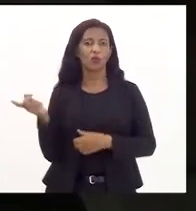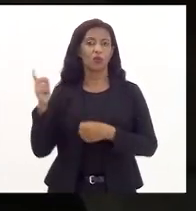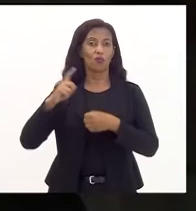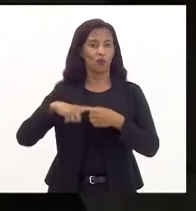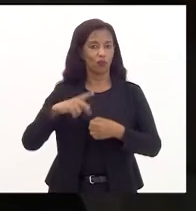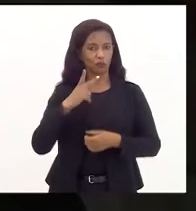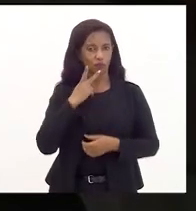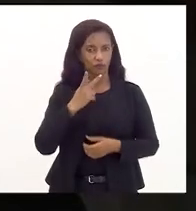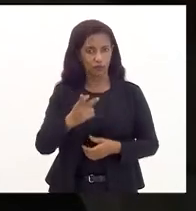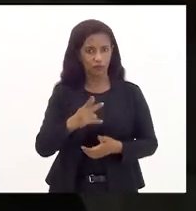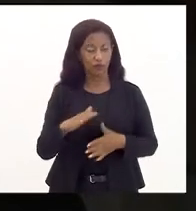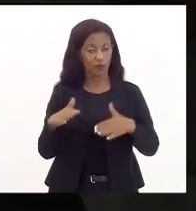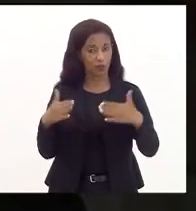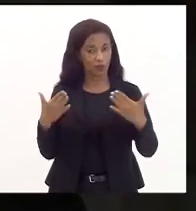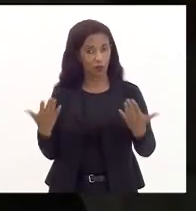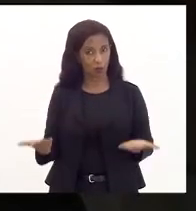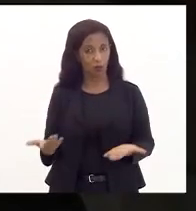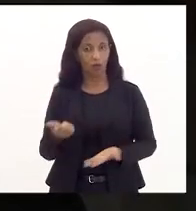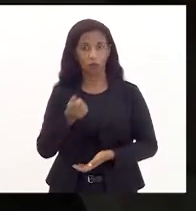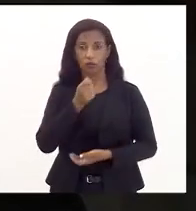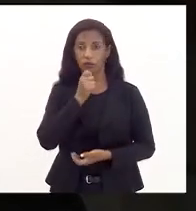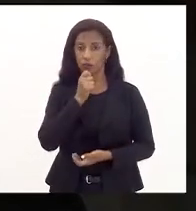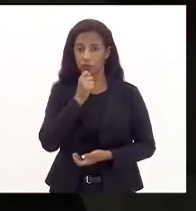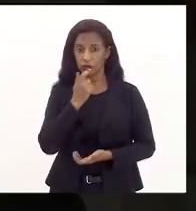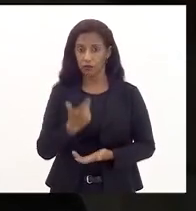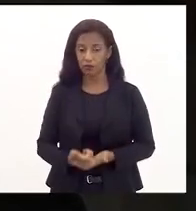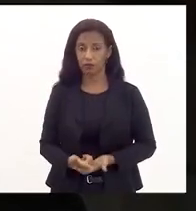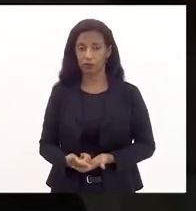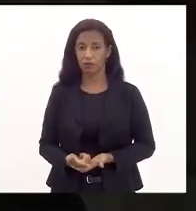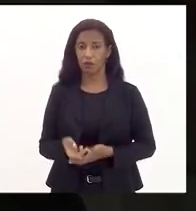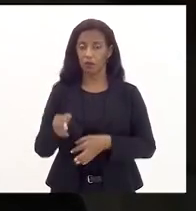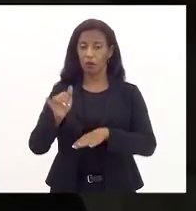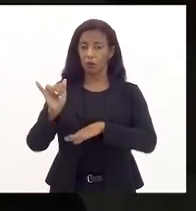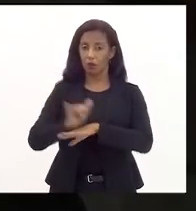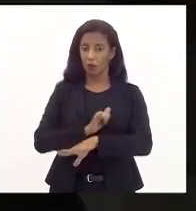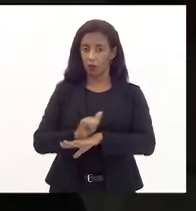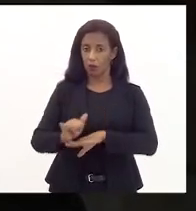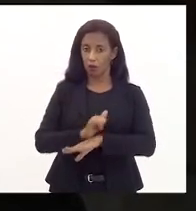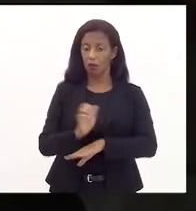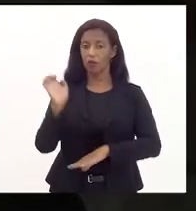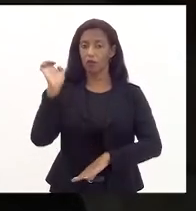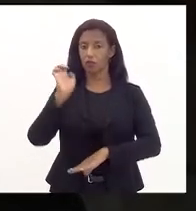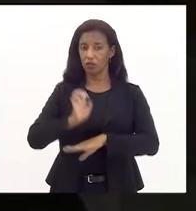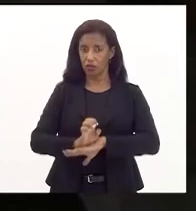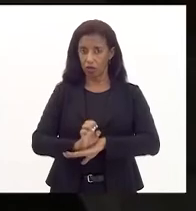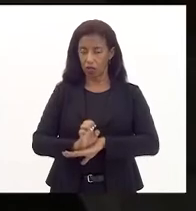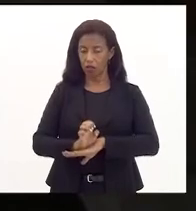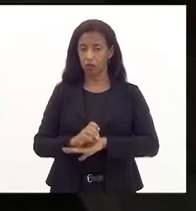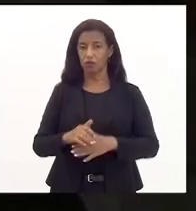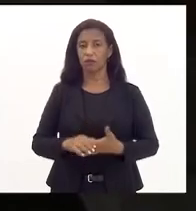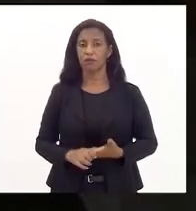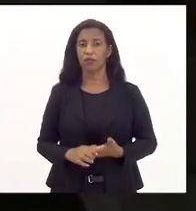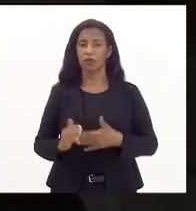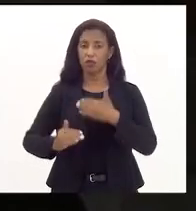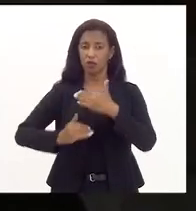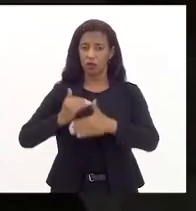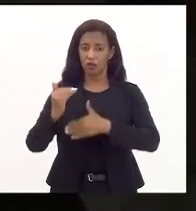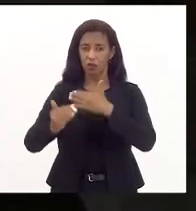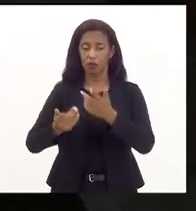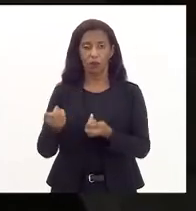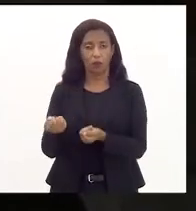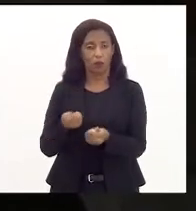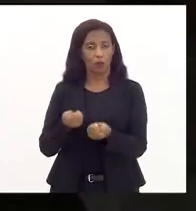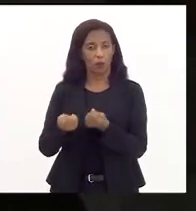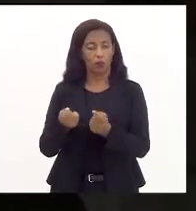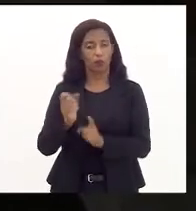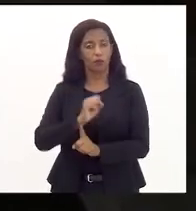insistir, enquanto não tivermos um plano de Estado estratégico de desenvolvimento